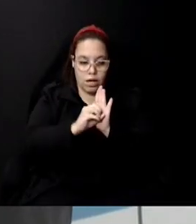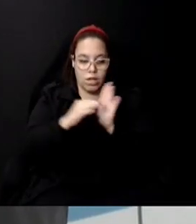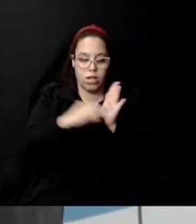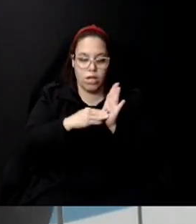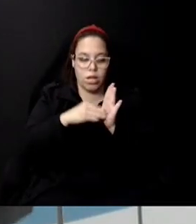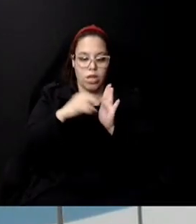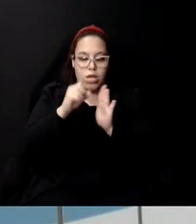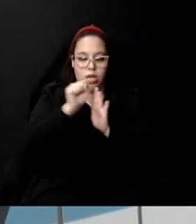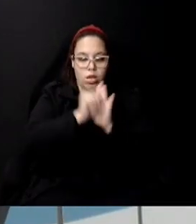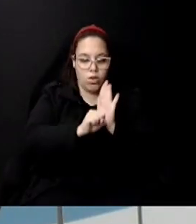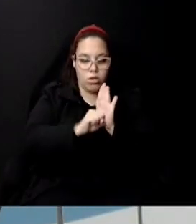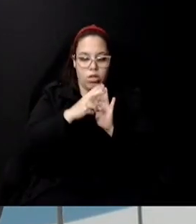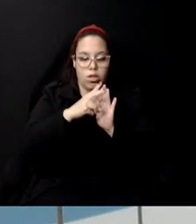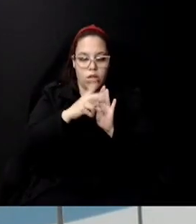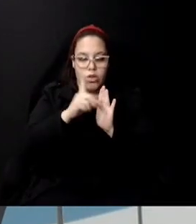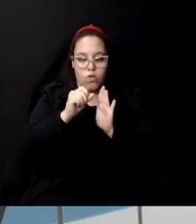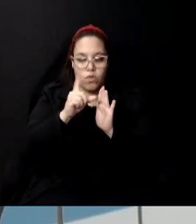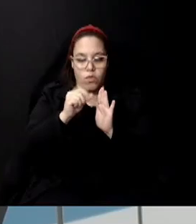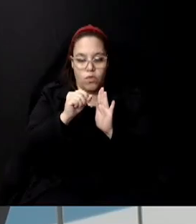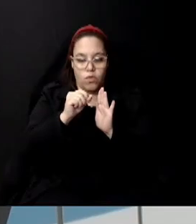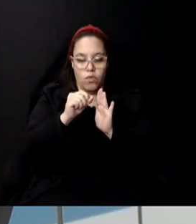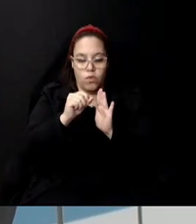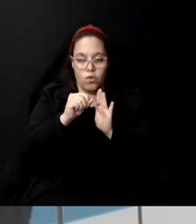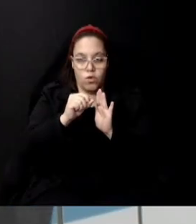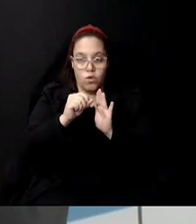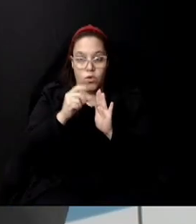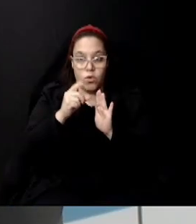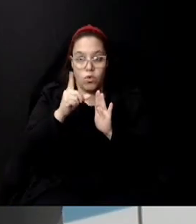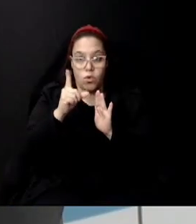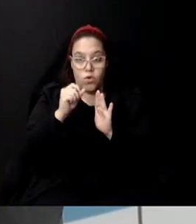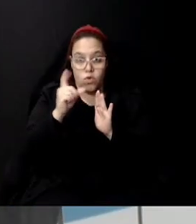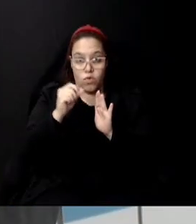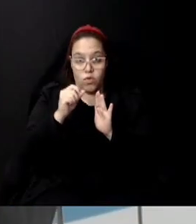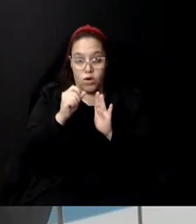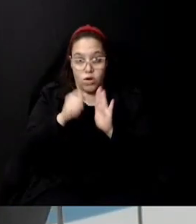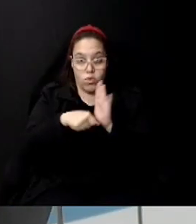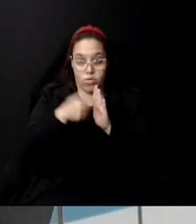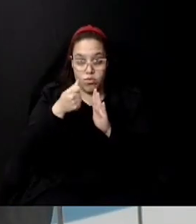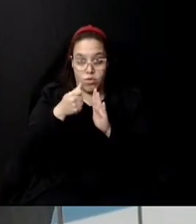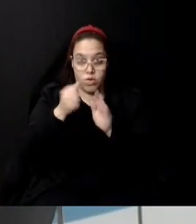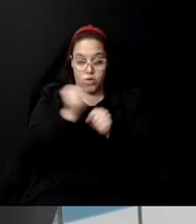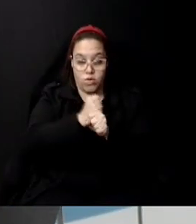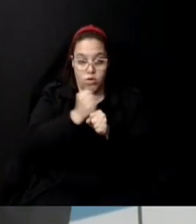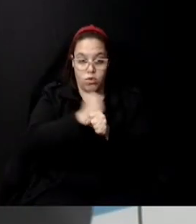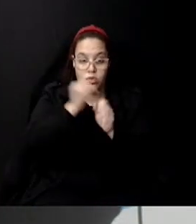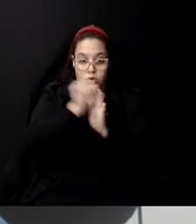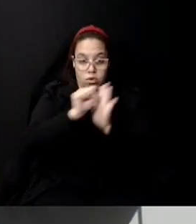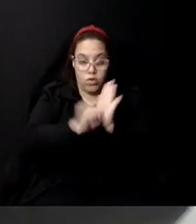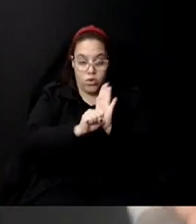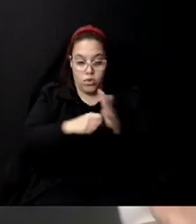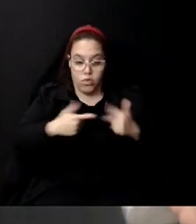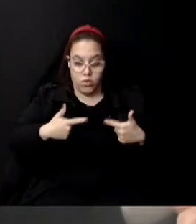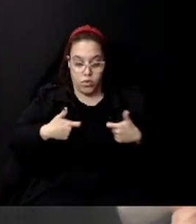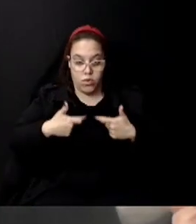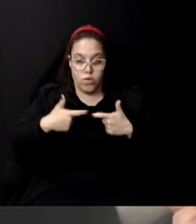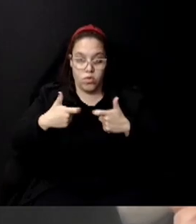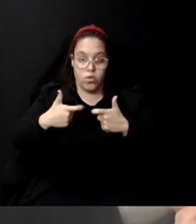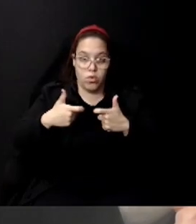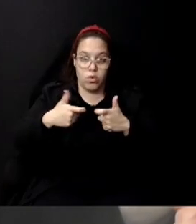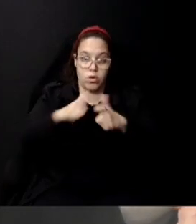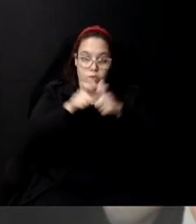todos, nos 20 primeiros anos do século, passaram por conflitos de proporções